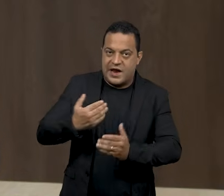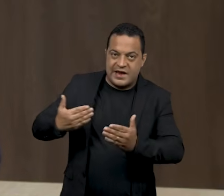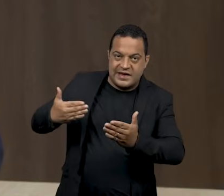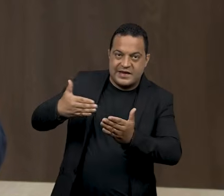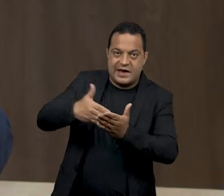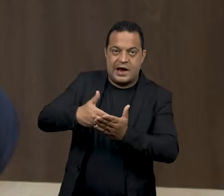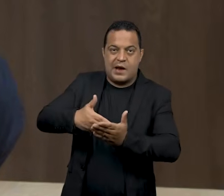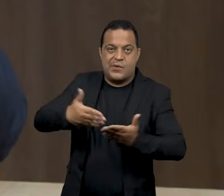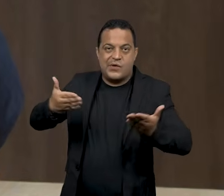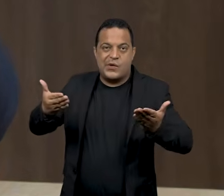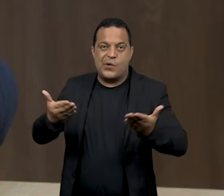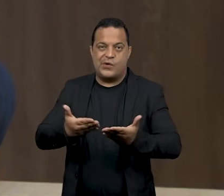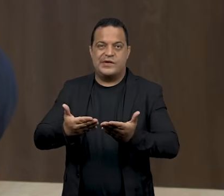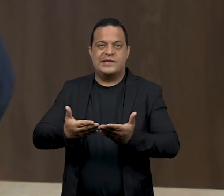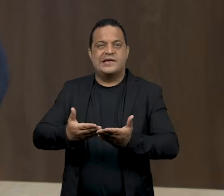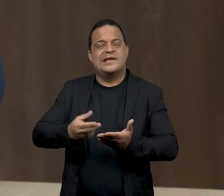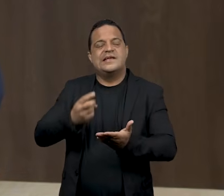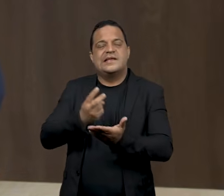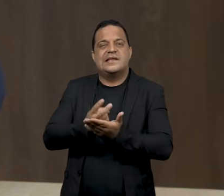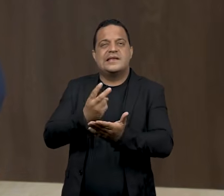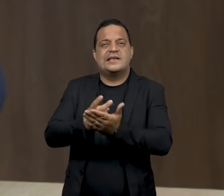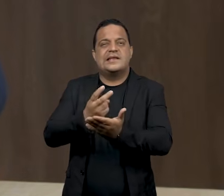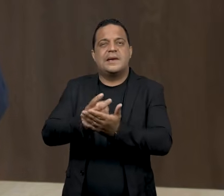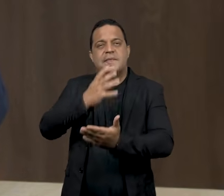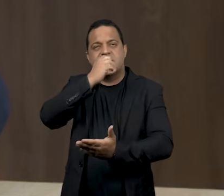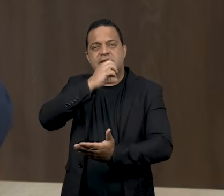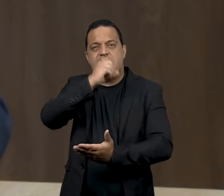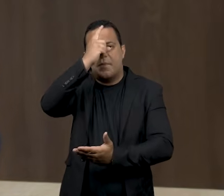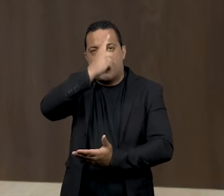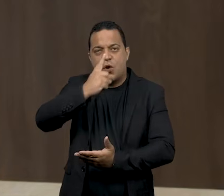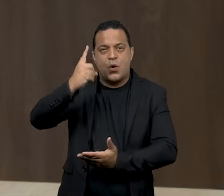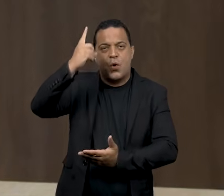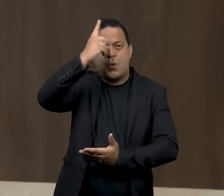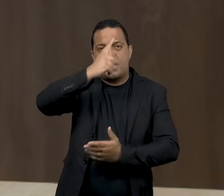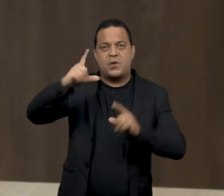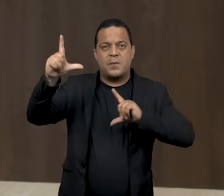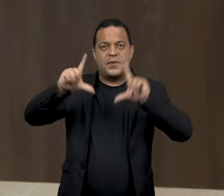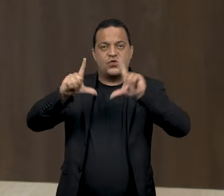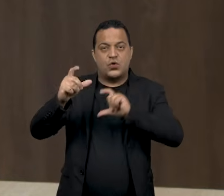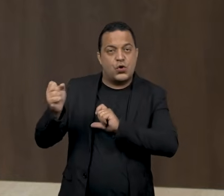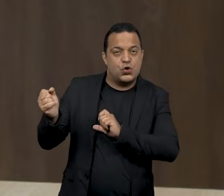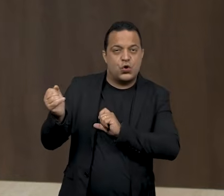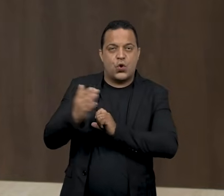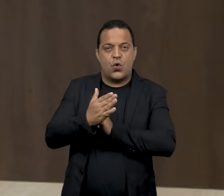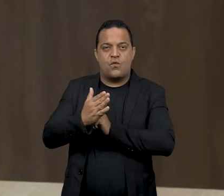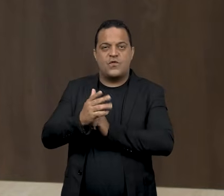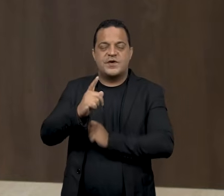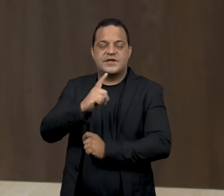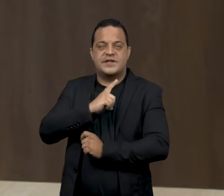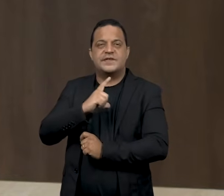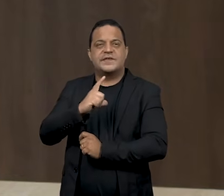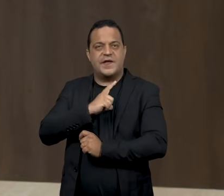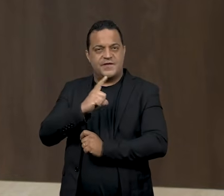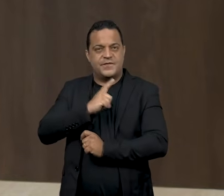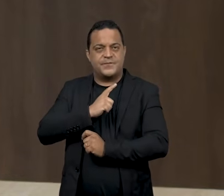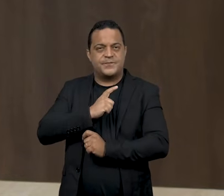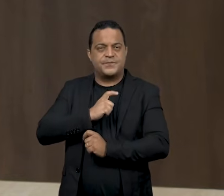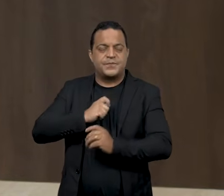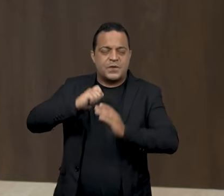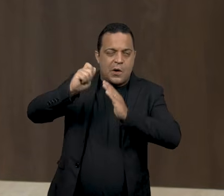aqui. Todos os sábados e domingo você recebeu um episódio novo. Estamos